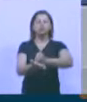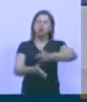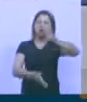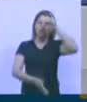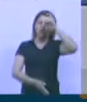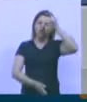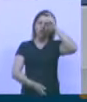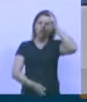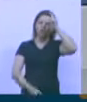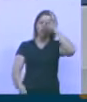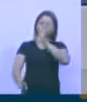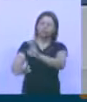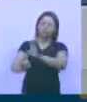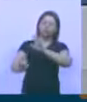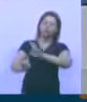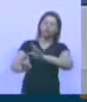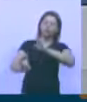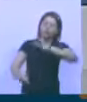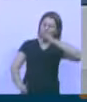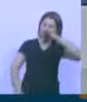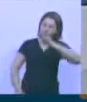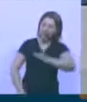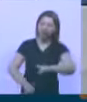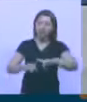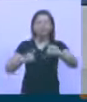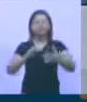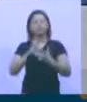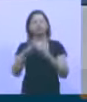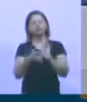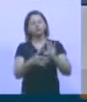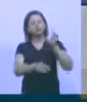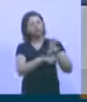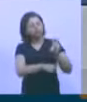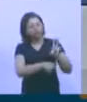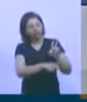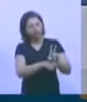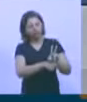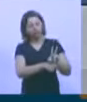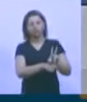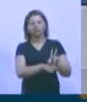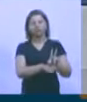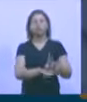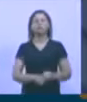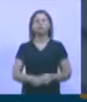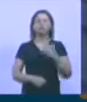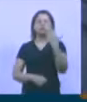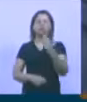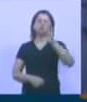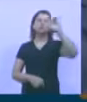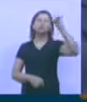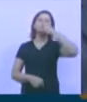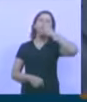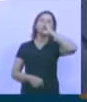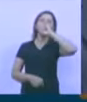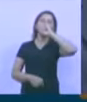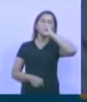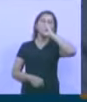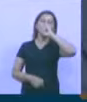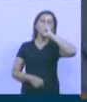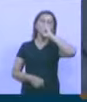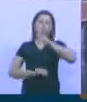Satanás está nos acusando. Jesus is defending us. Mas Jesus está nos defendendo diante do Pai. And interceding for us. E ele